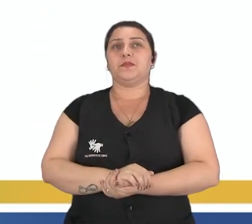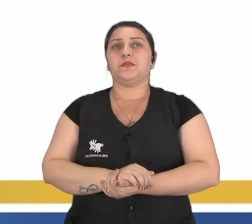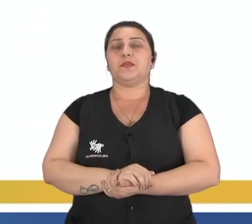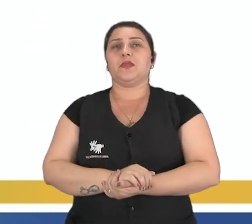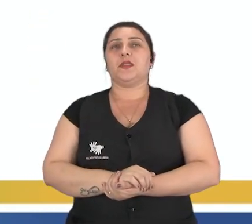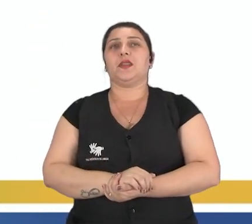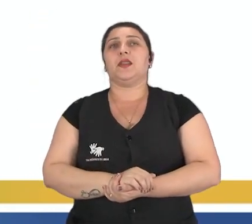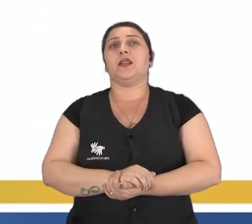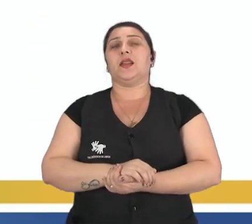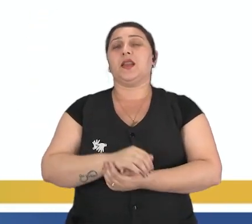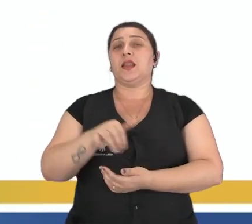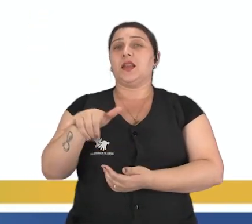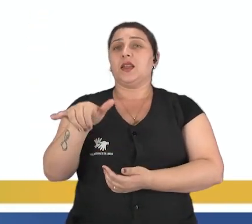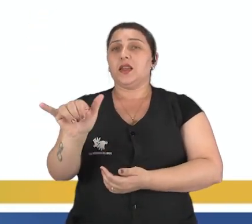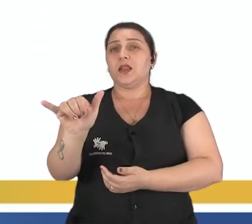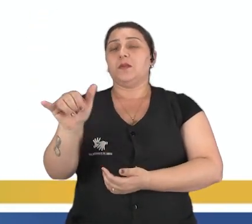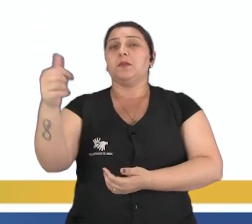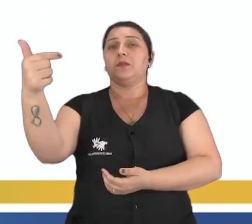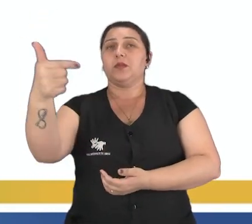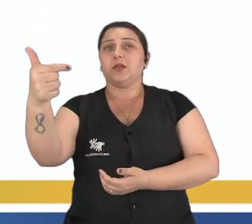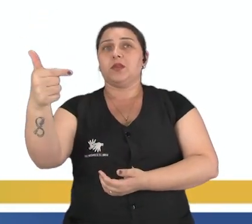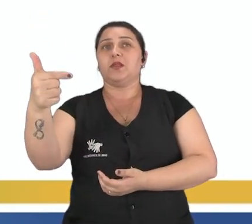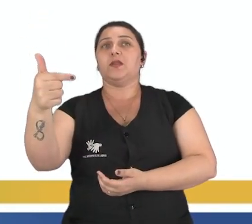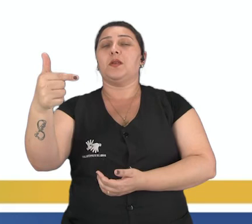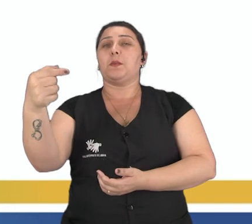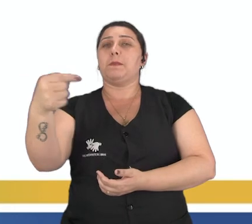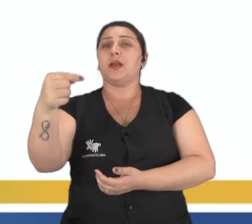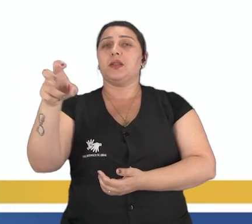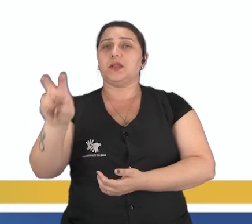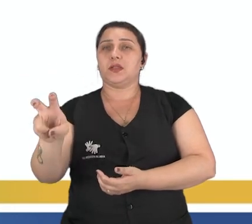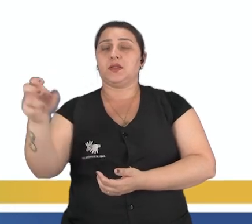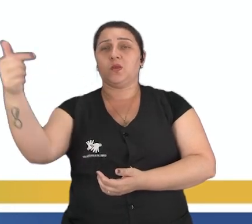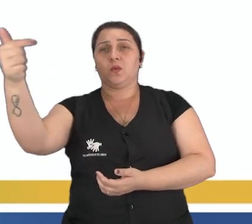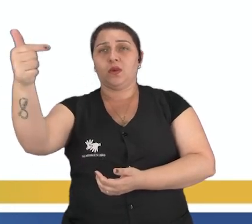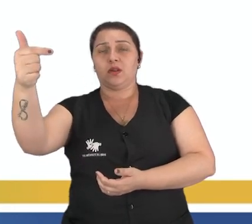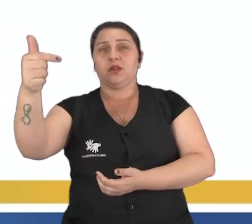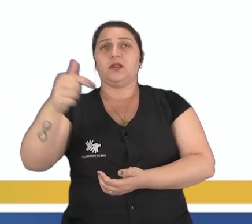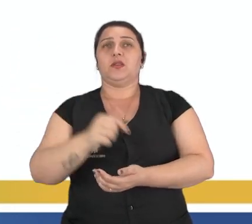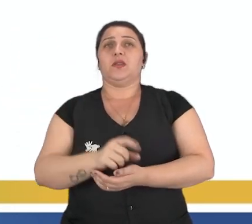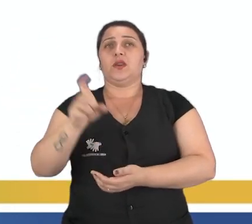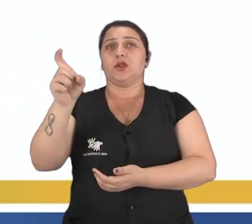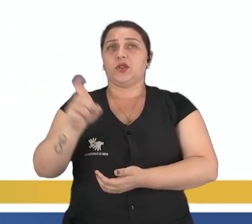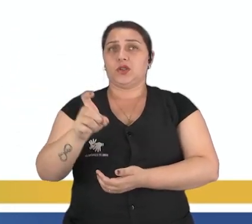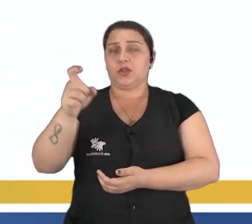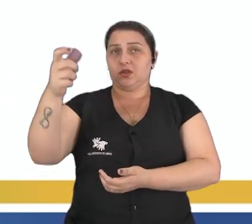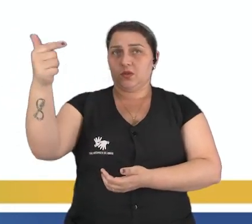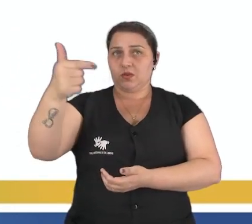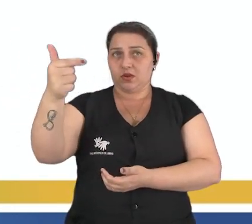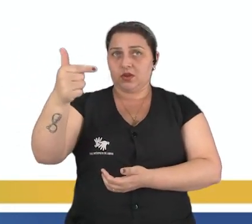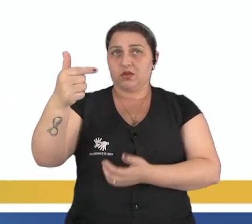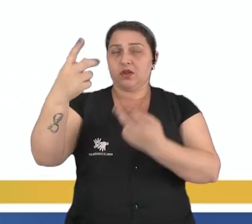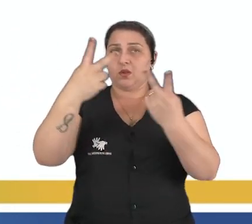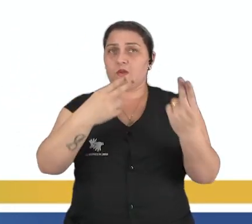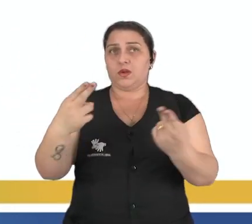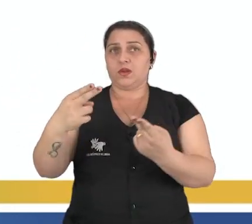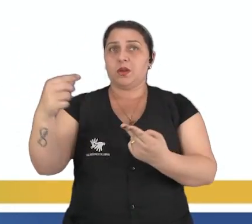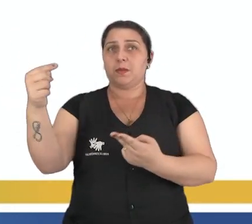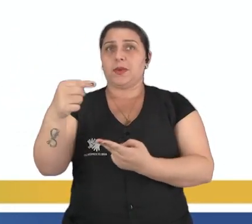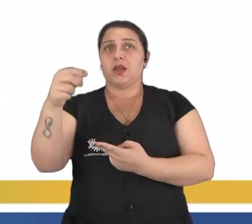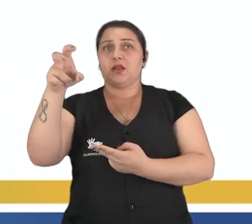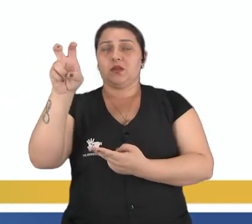do y², né, eu vou colocar menos 5². Então, vai ficar x² igual a